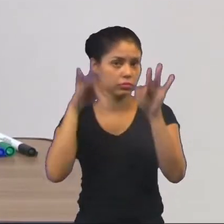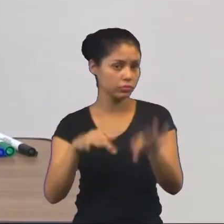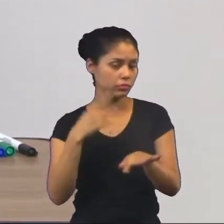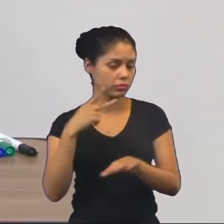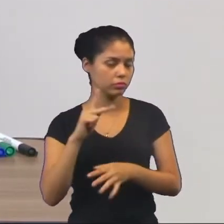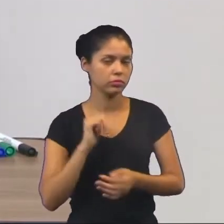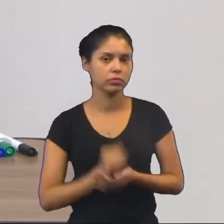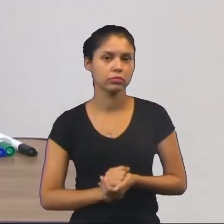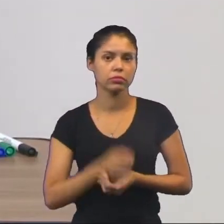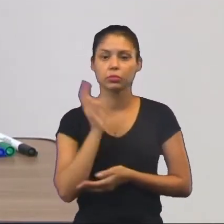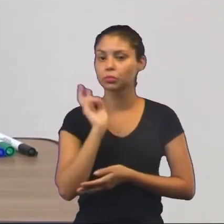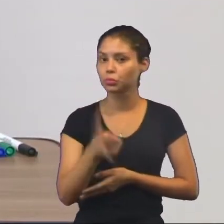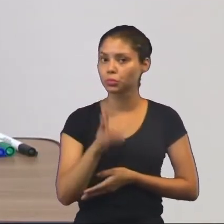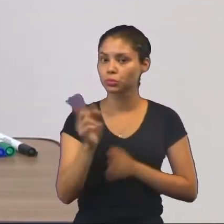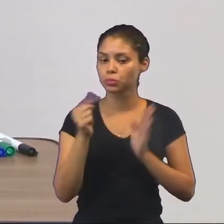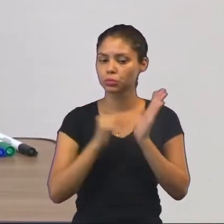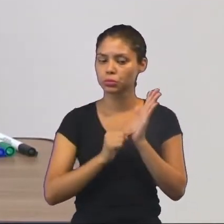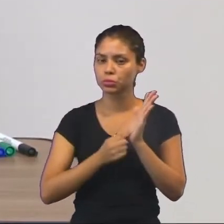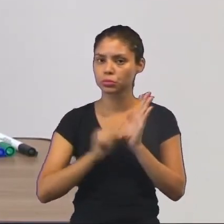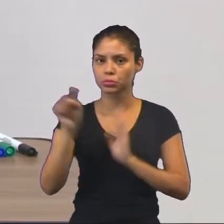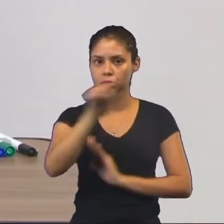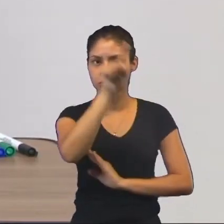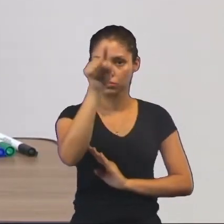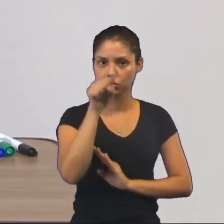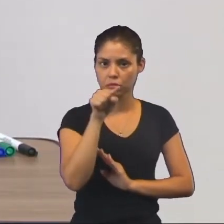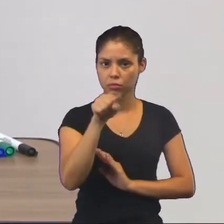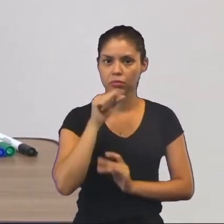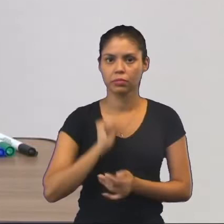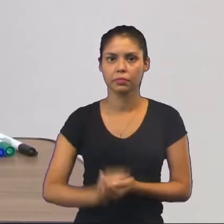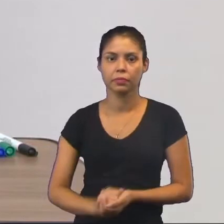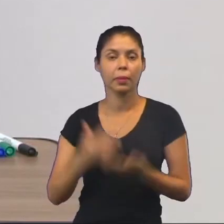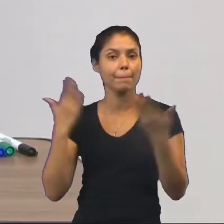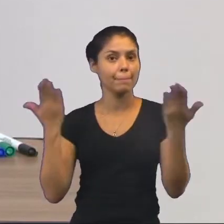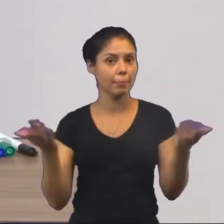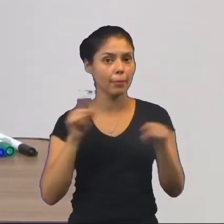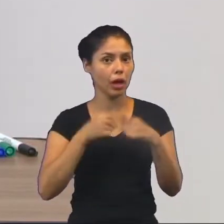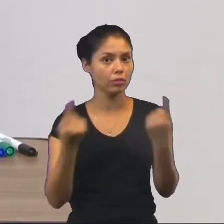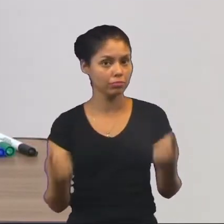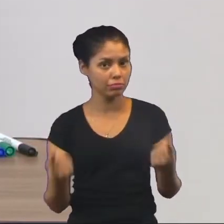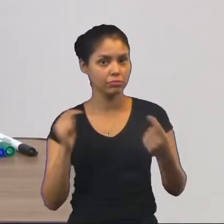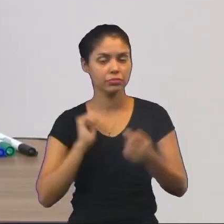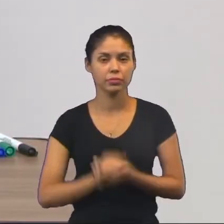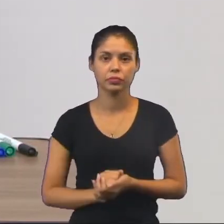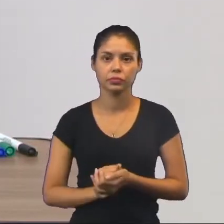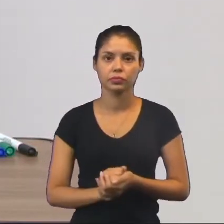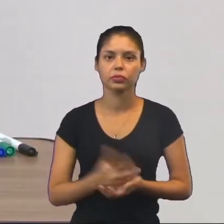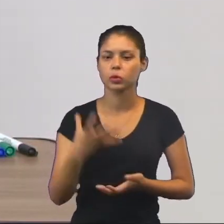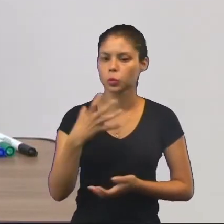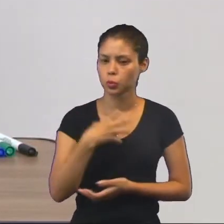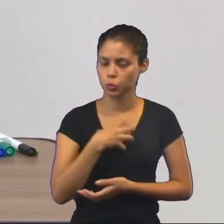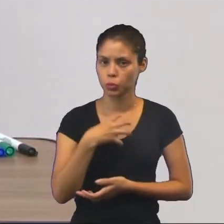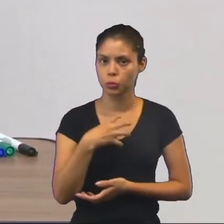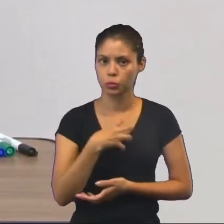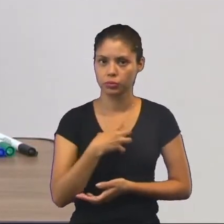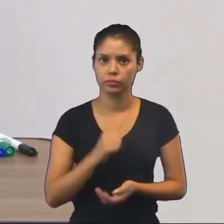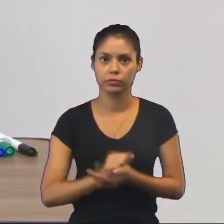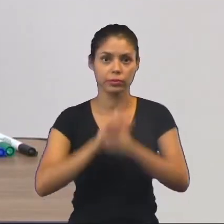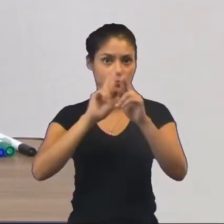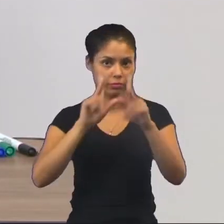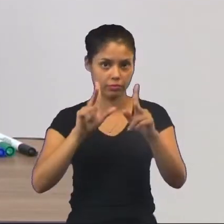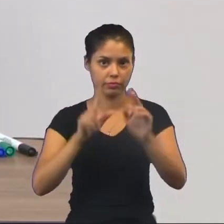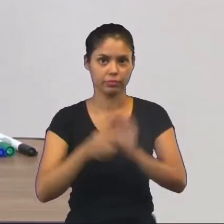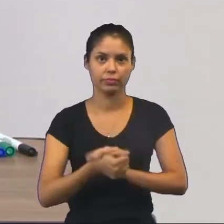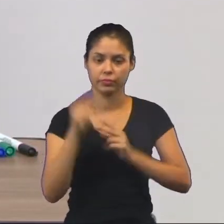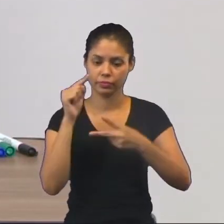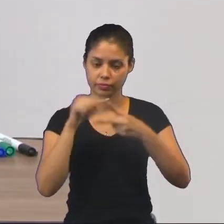finalização delas com a mesma pontuação, o ponto de interrogação, porém, o sentido é